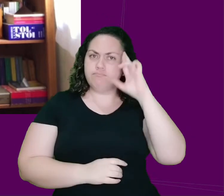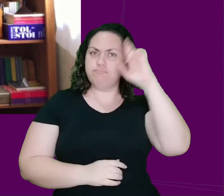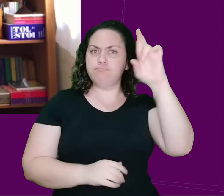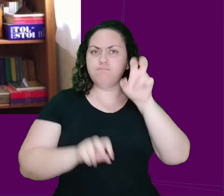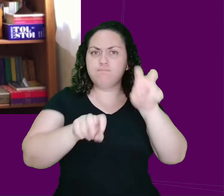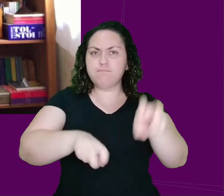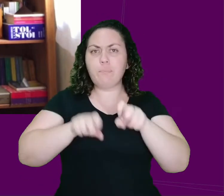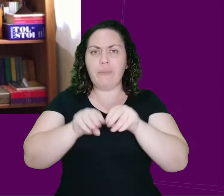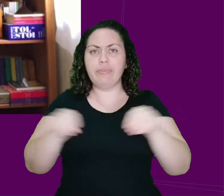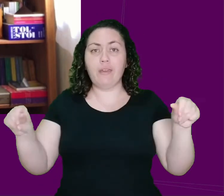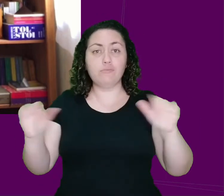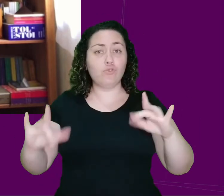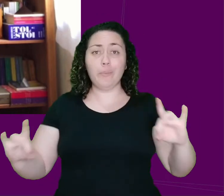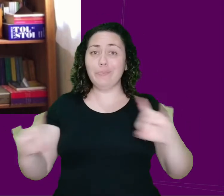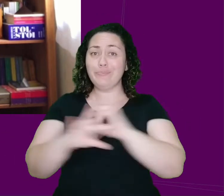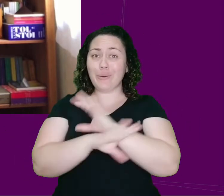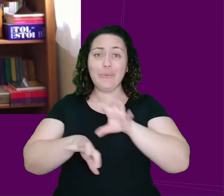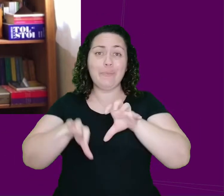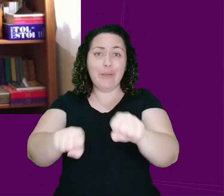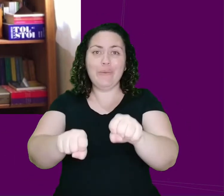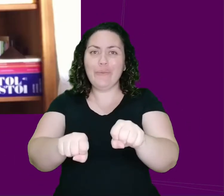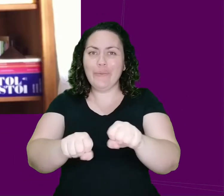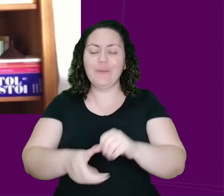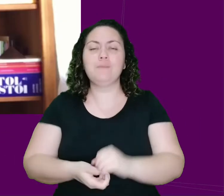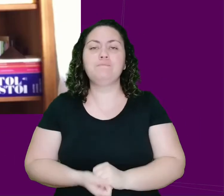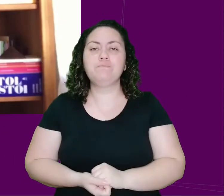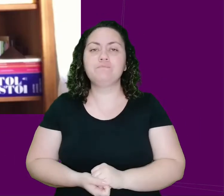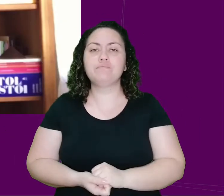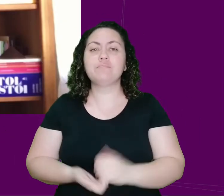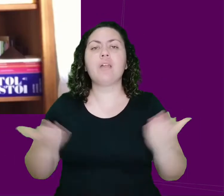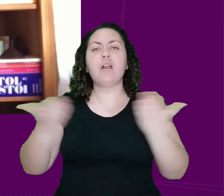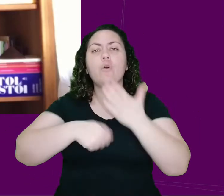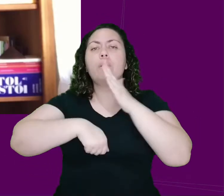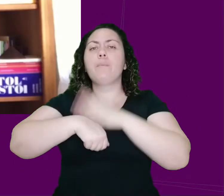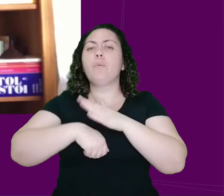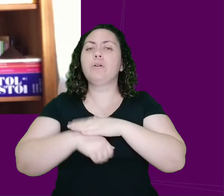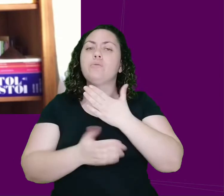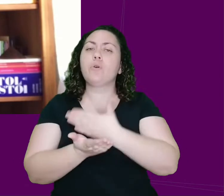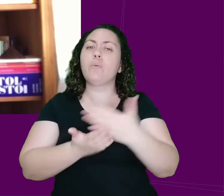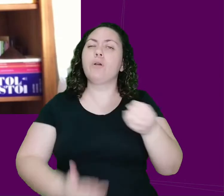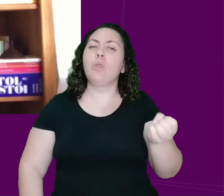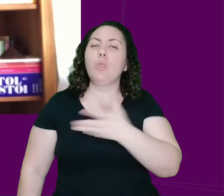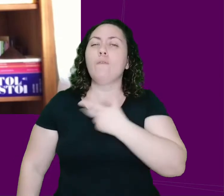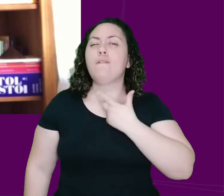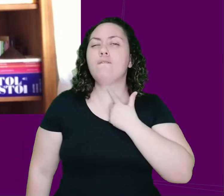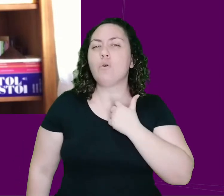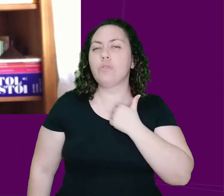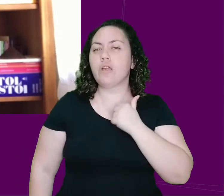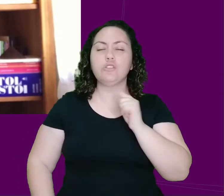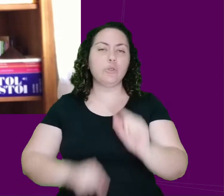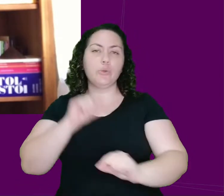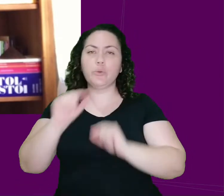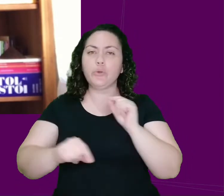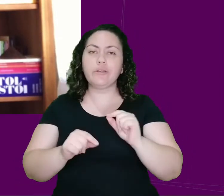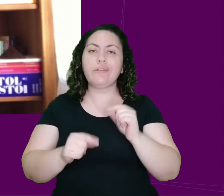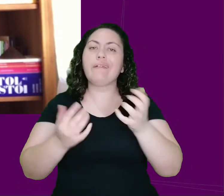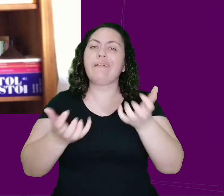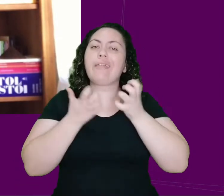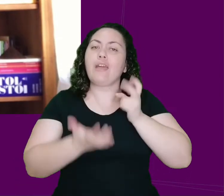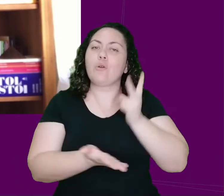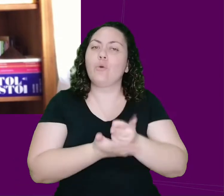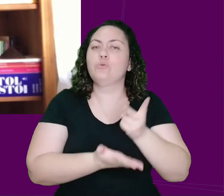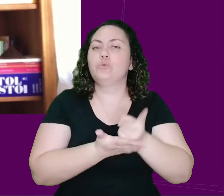A posse de São Bernardo está completa. Nesse momento, então, um novo desejo surge, o desejo